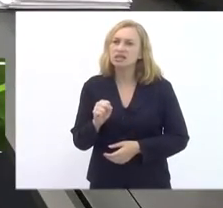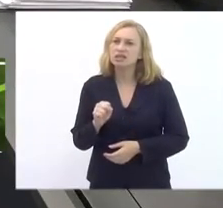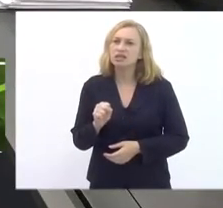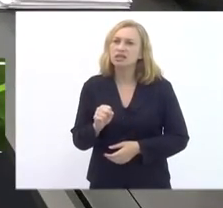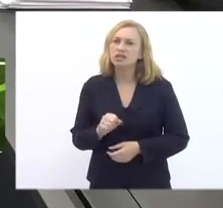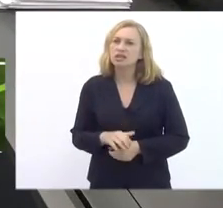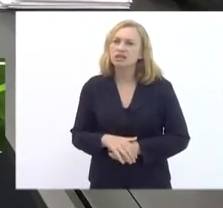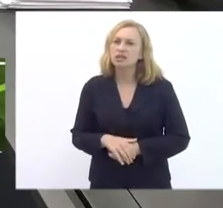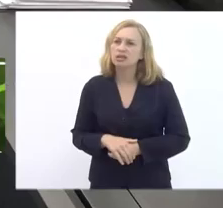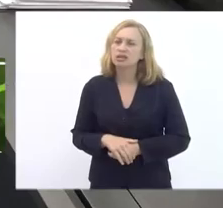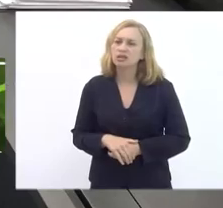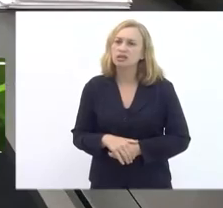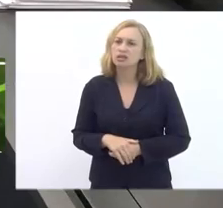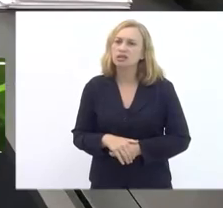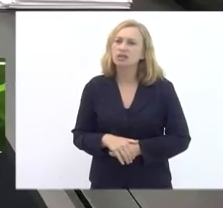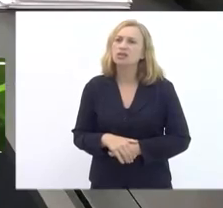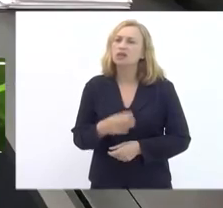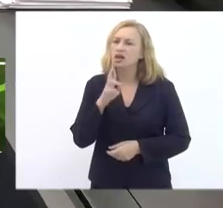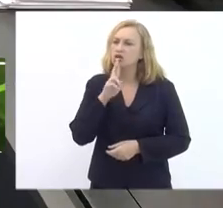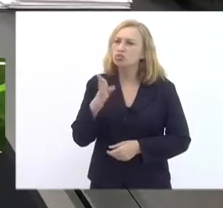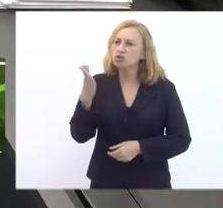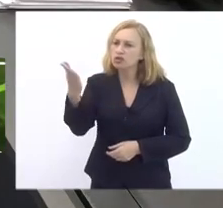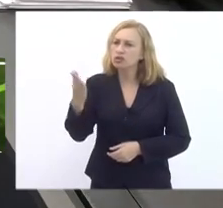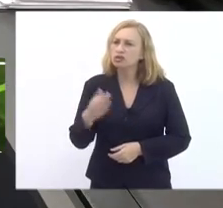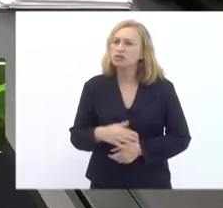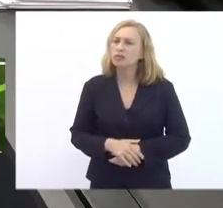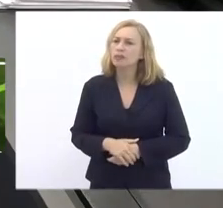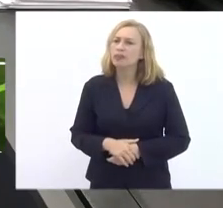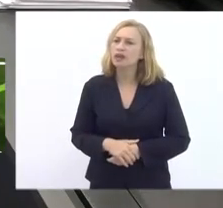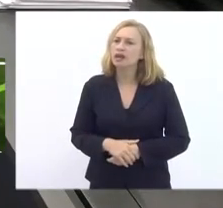Existe, né? Vamos deixar ele responder.